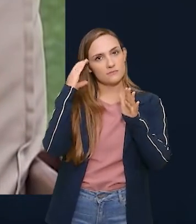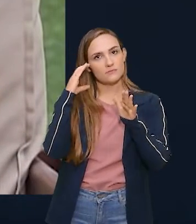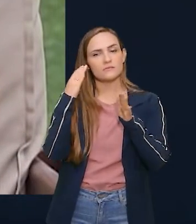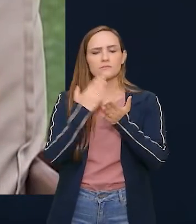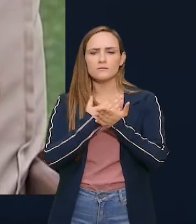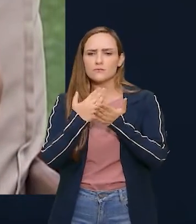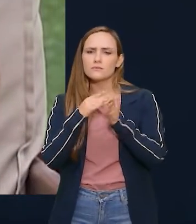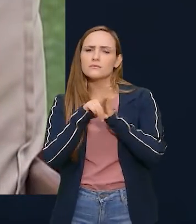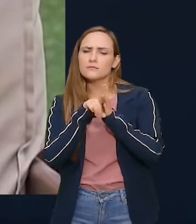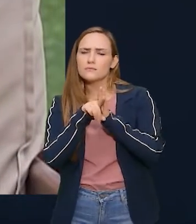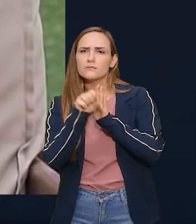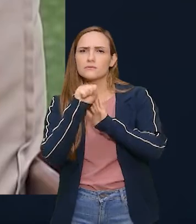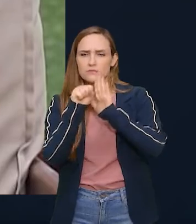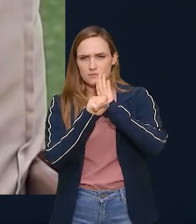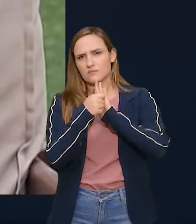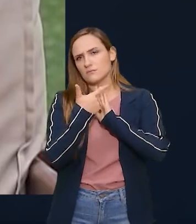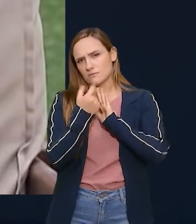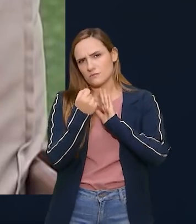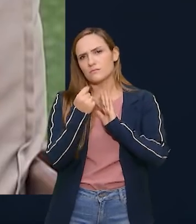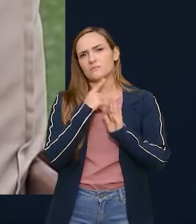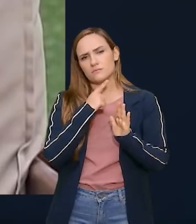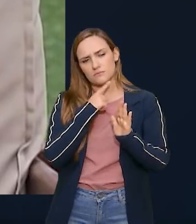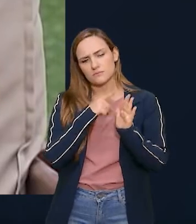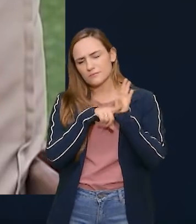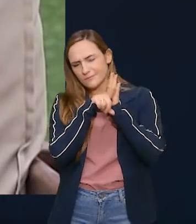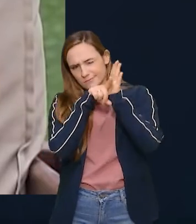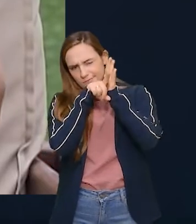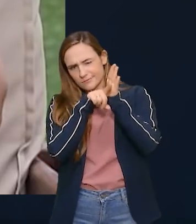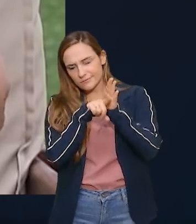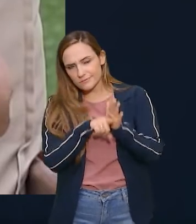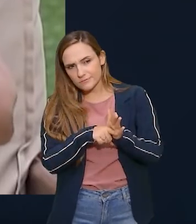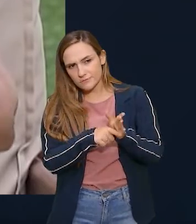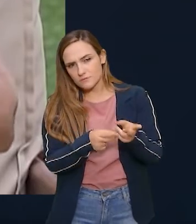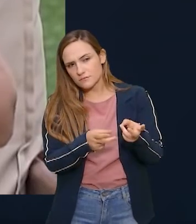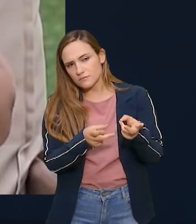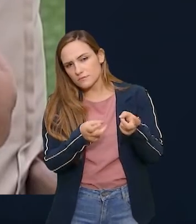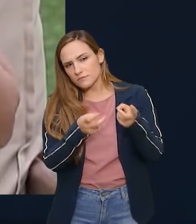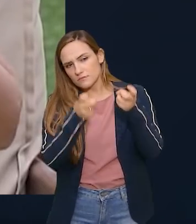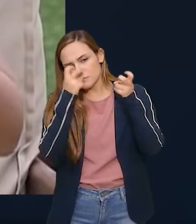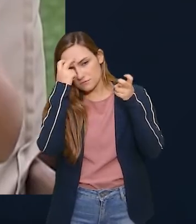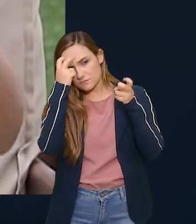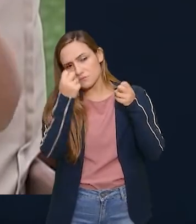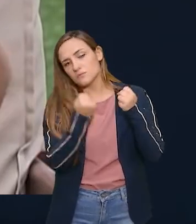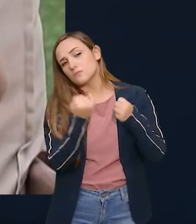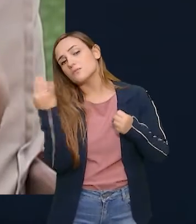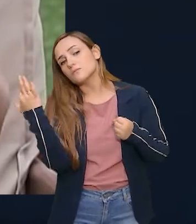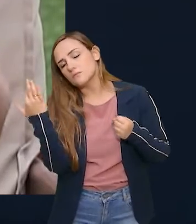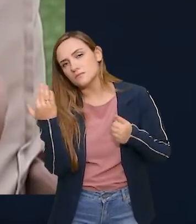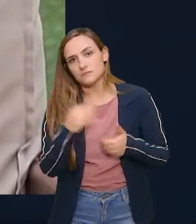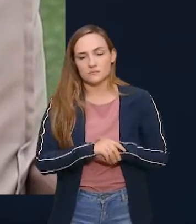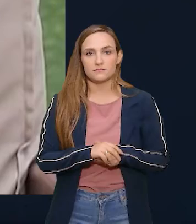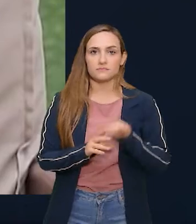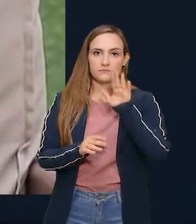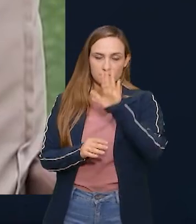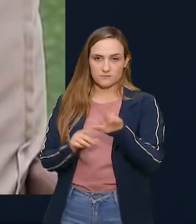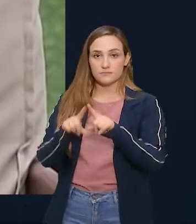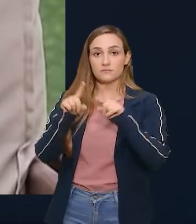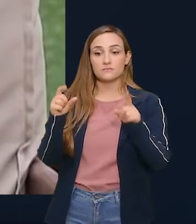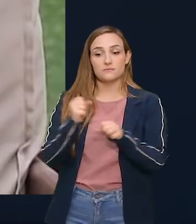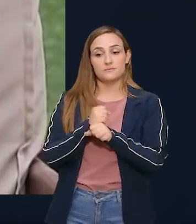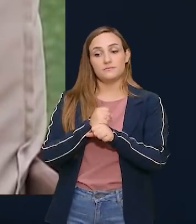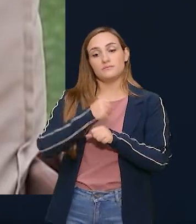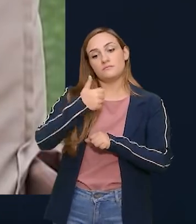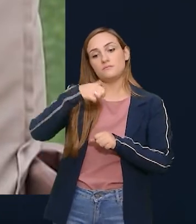da ciência no início do século XX. Então foram feitos muitos testes, inventados muitas coisas para acessar a inteligência